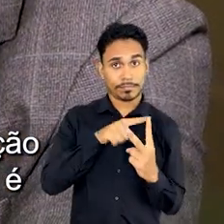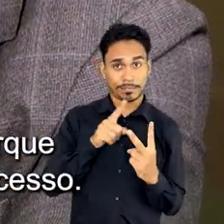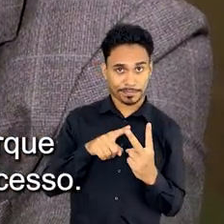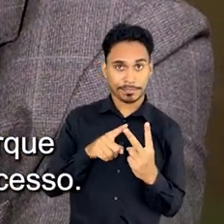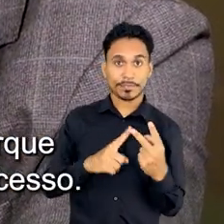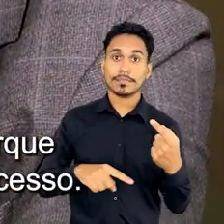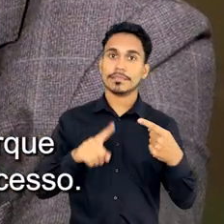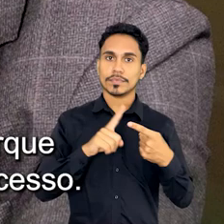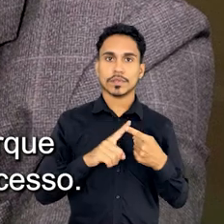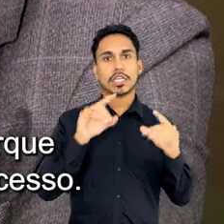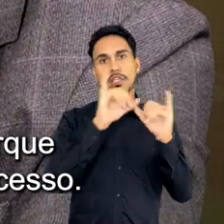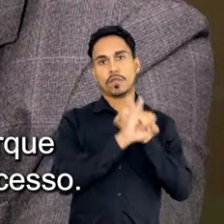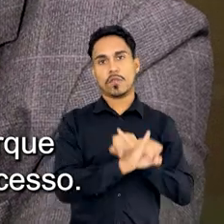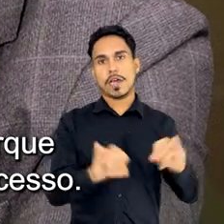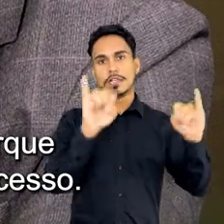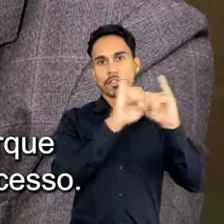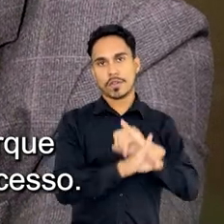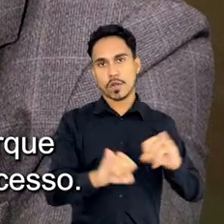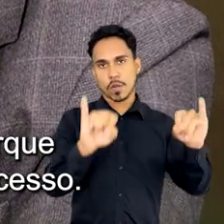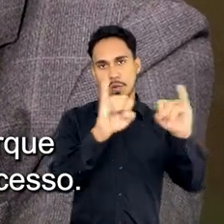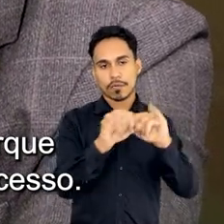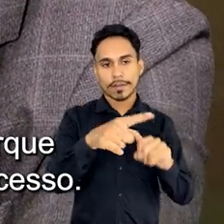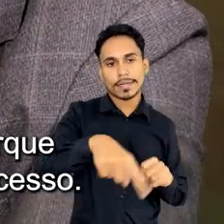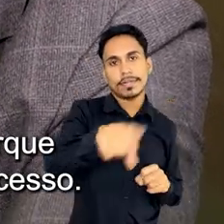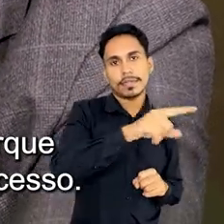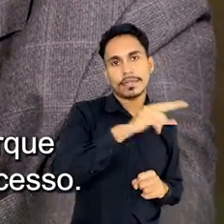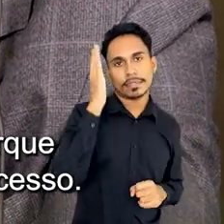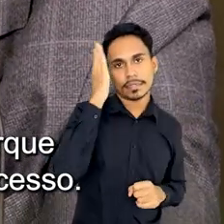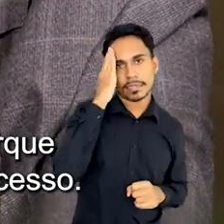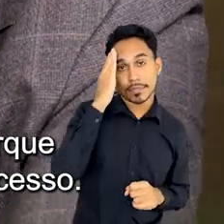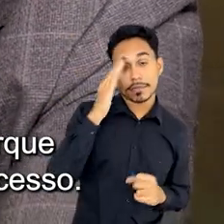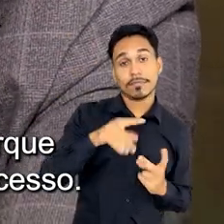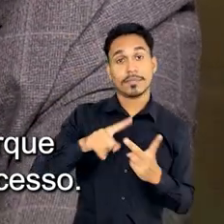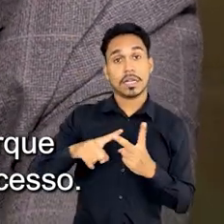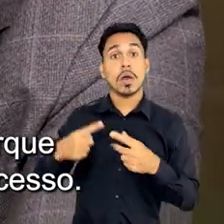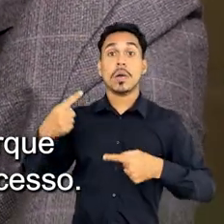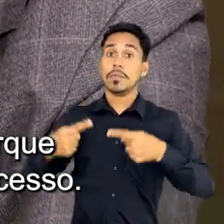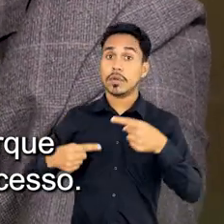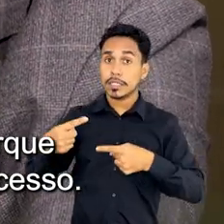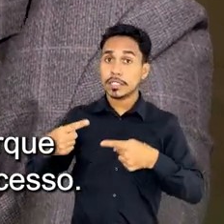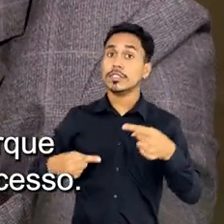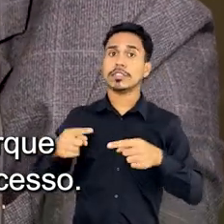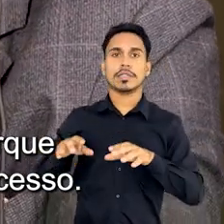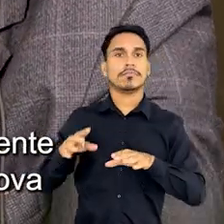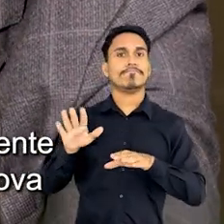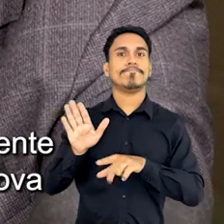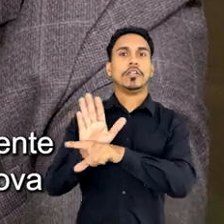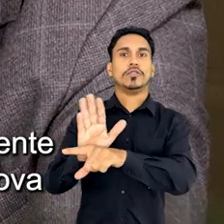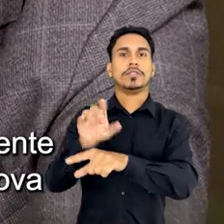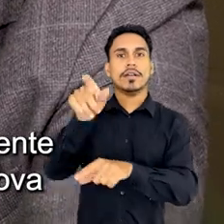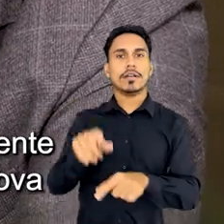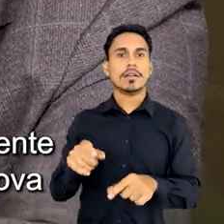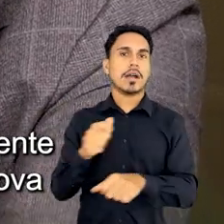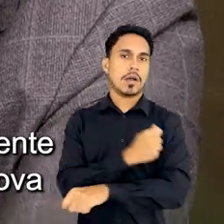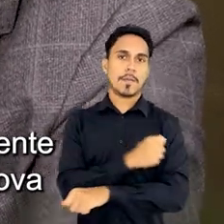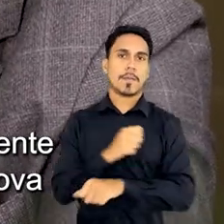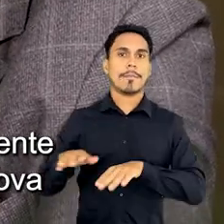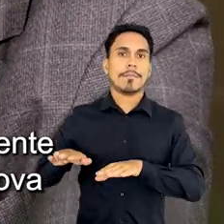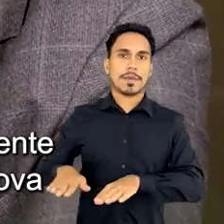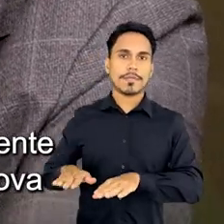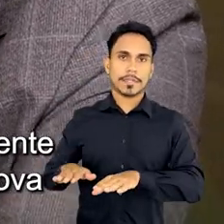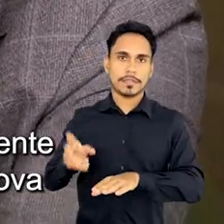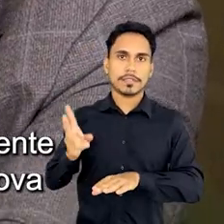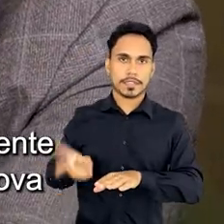pontos aí um é divulgação e o outro ponto é E aí voltando porque são política de permanência é pegam desde o acesso se a gente faz um curso por exemplo